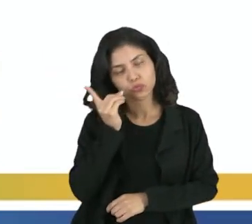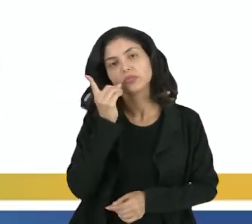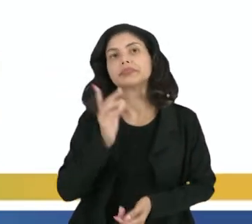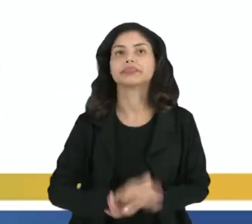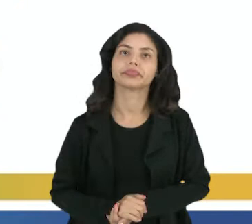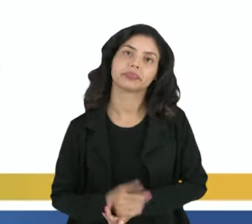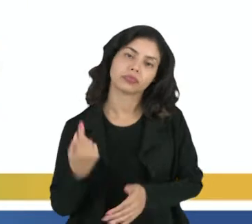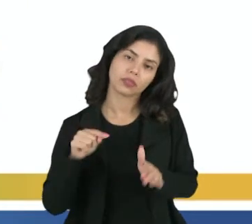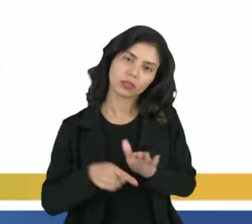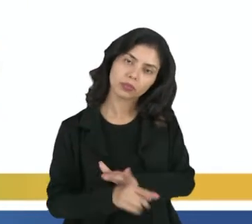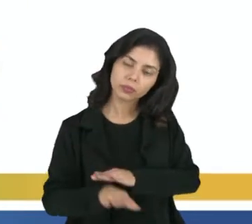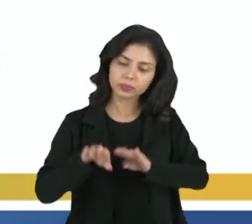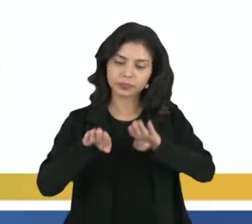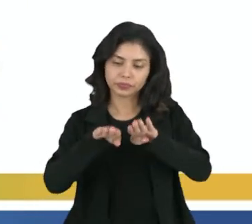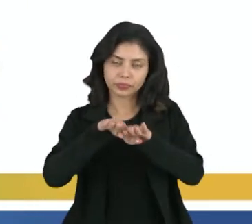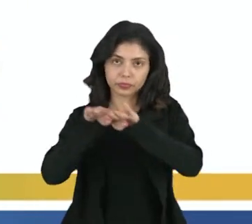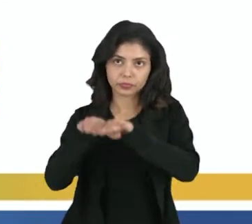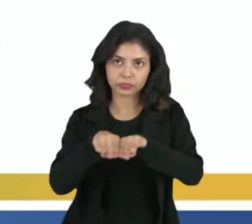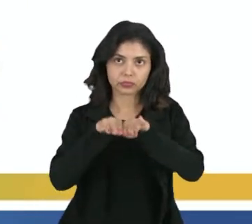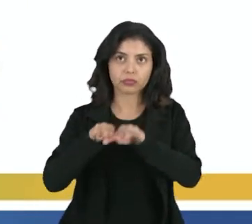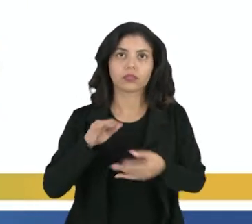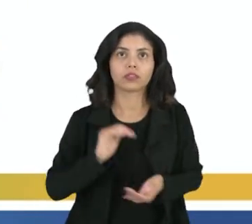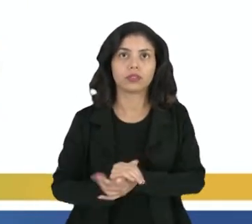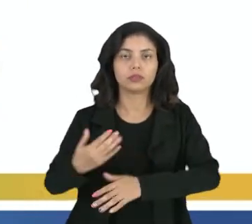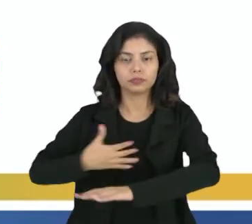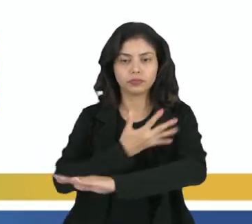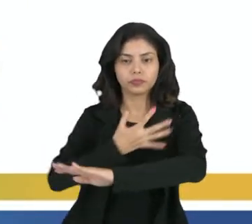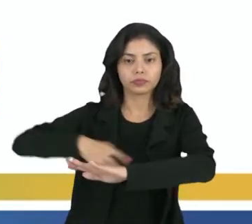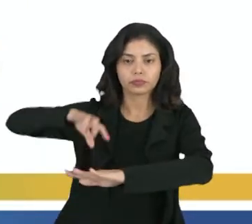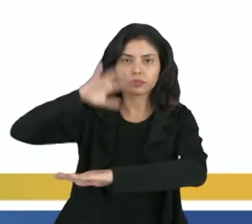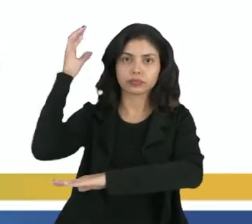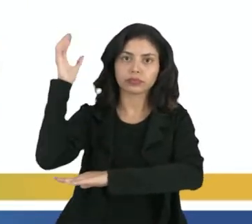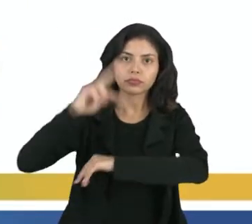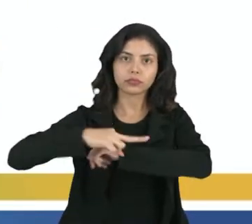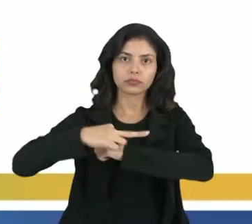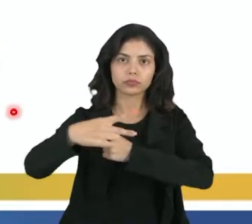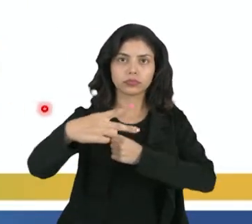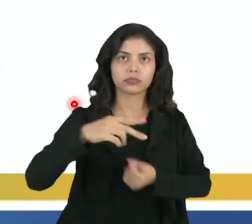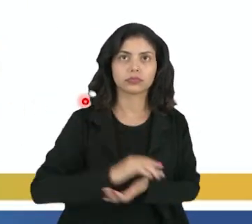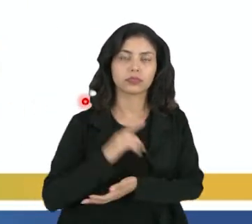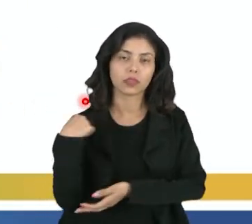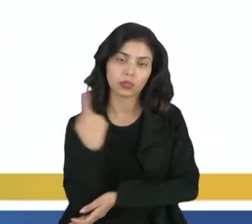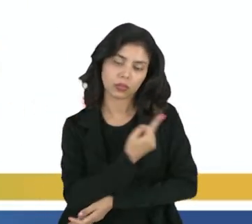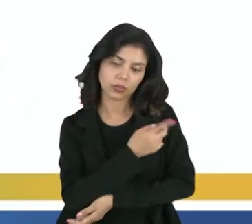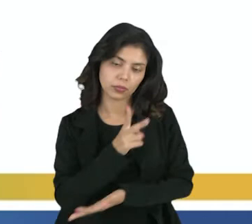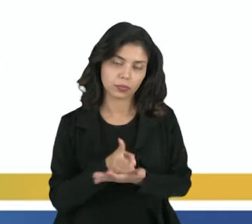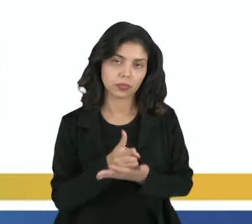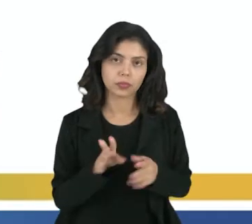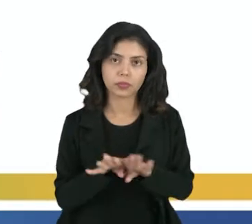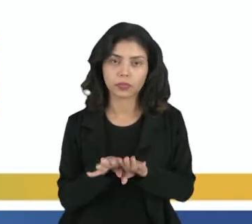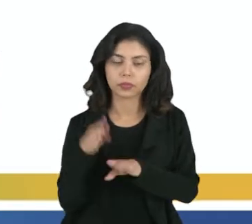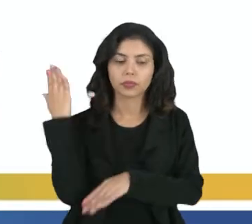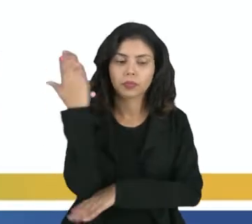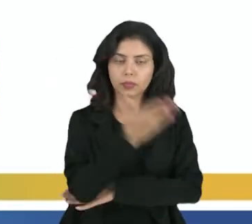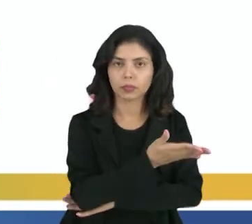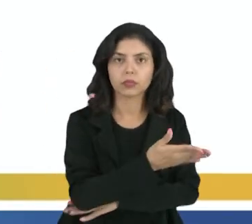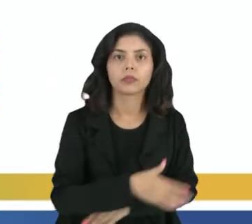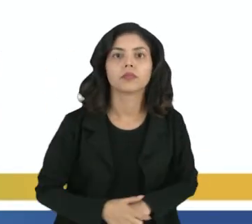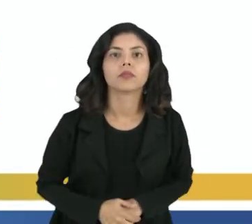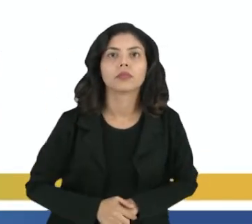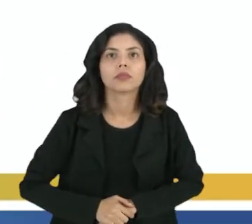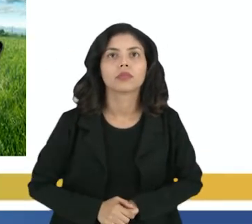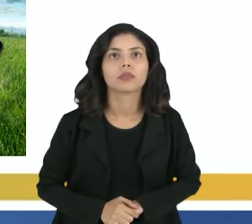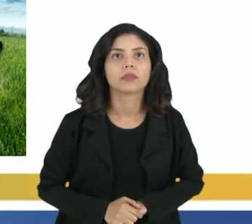dentro desse equilíbrio para que o ecossistema não sofra consequências e até nós mesmos também somos diretamente